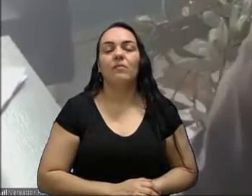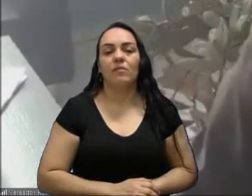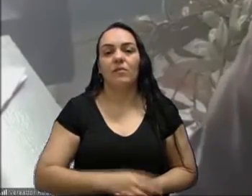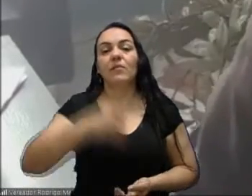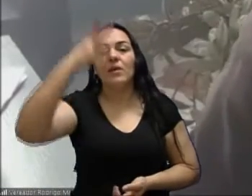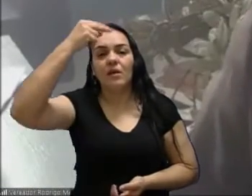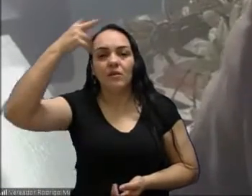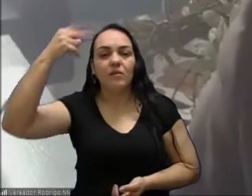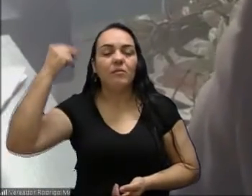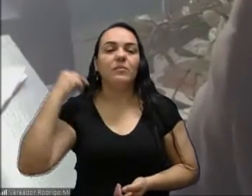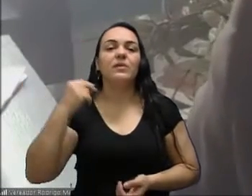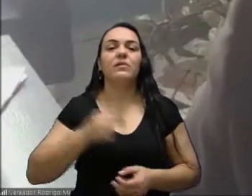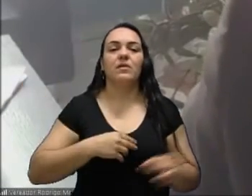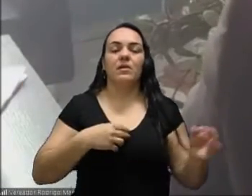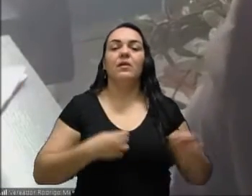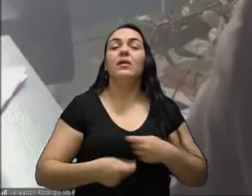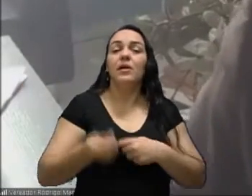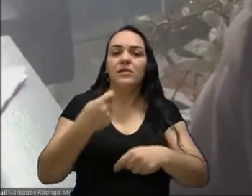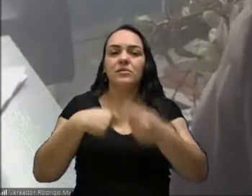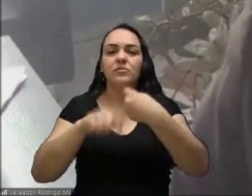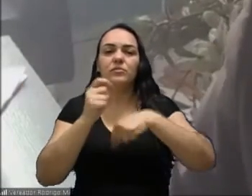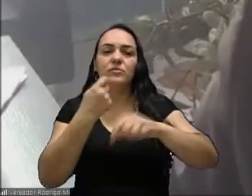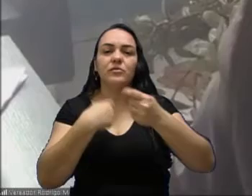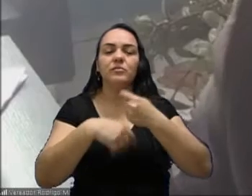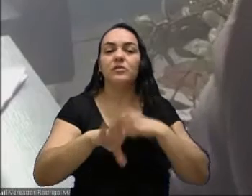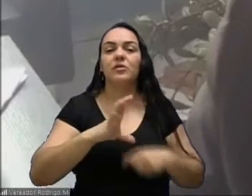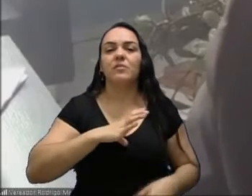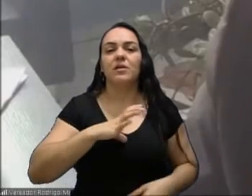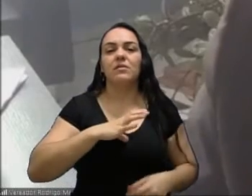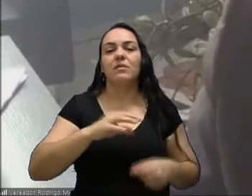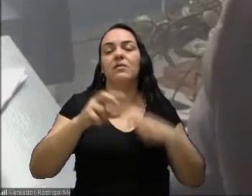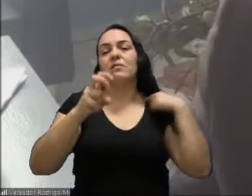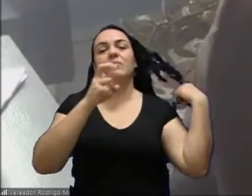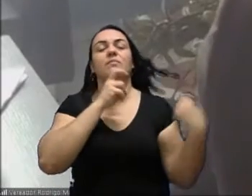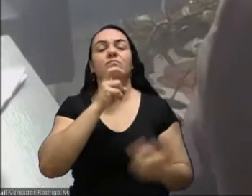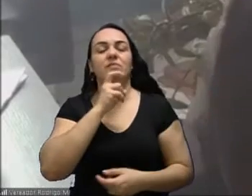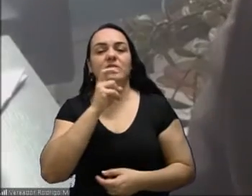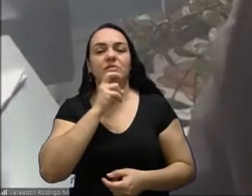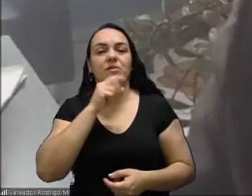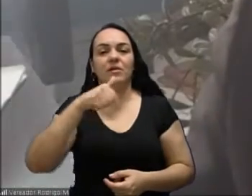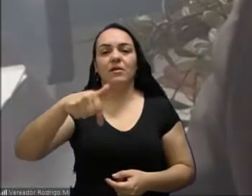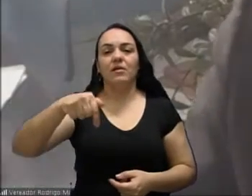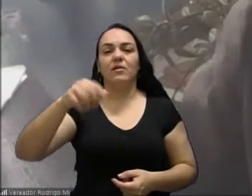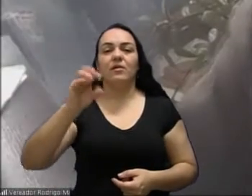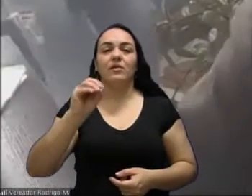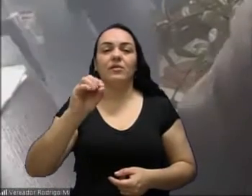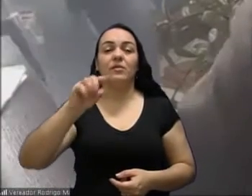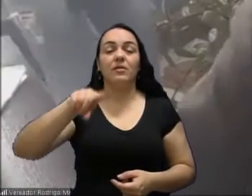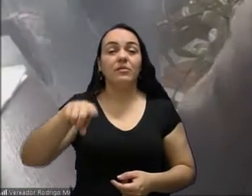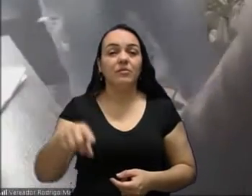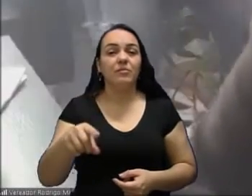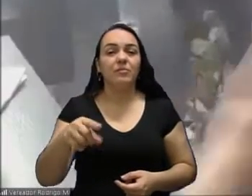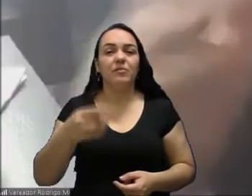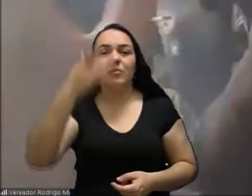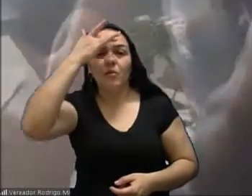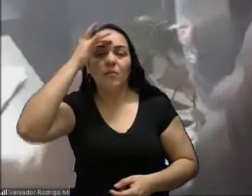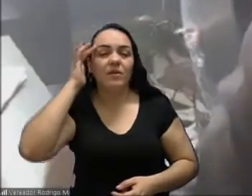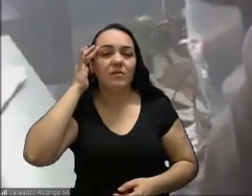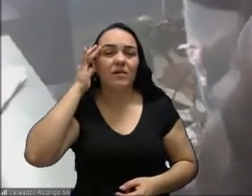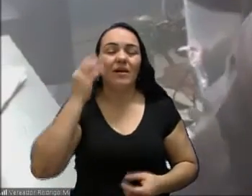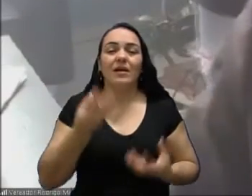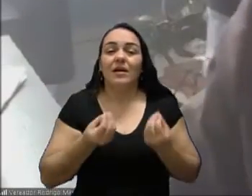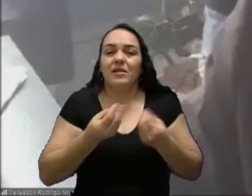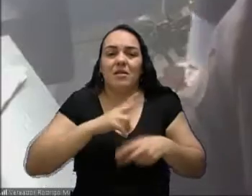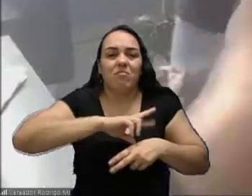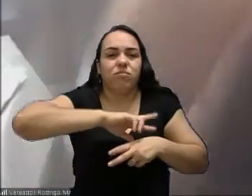prefeita, ela administra uma cidade com 700 mil habitantes, ela tem diversas coisas para fazer e ela